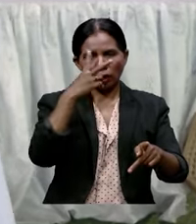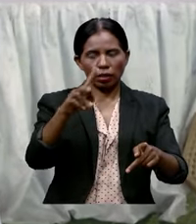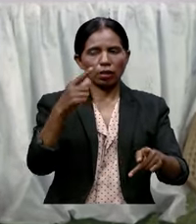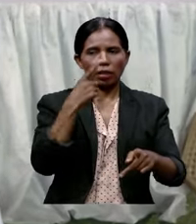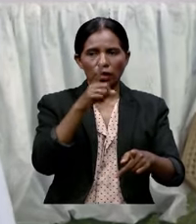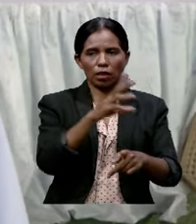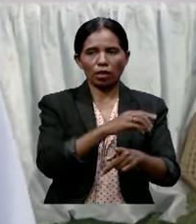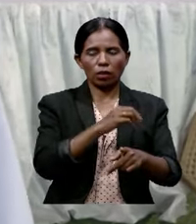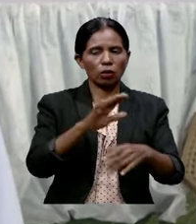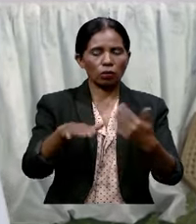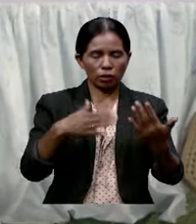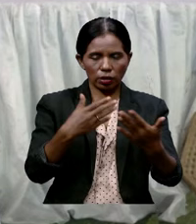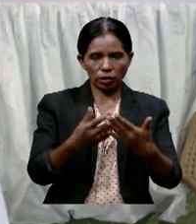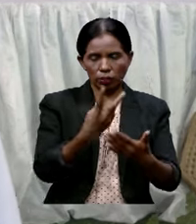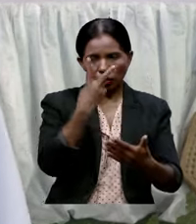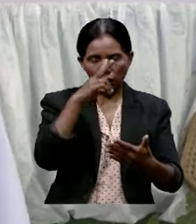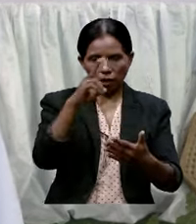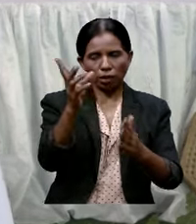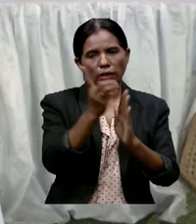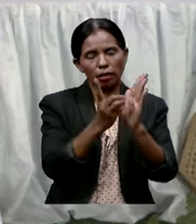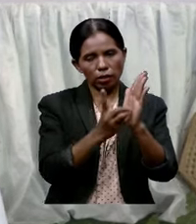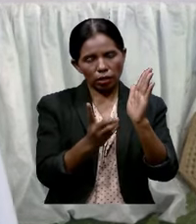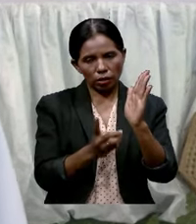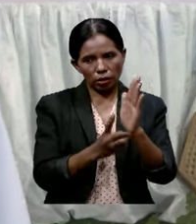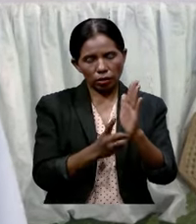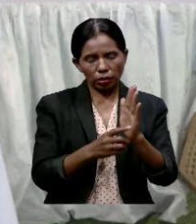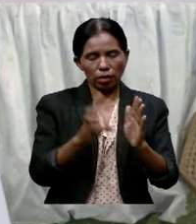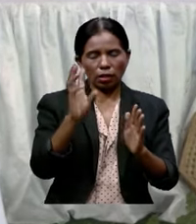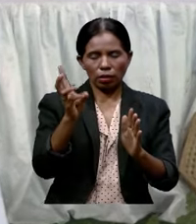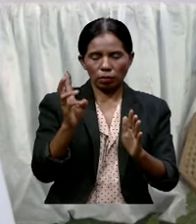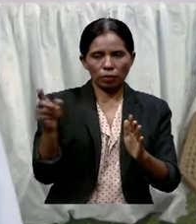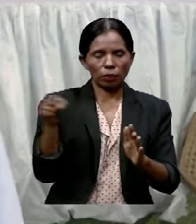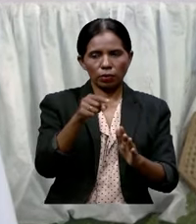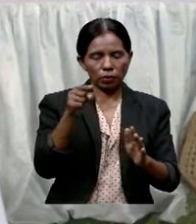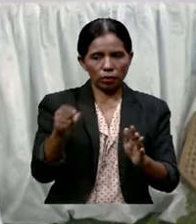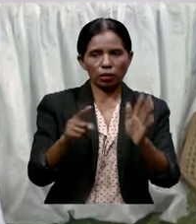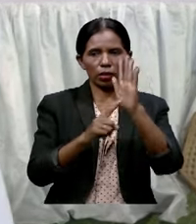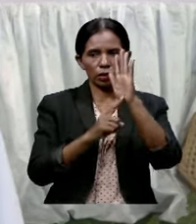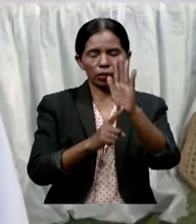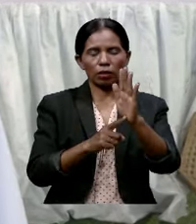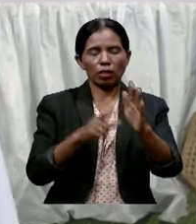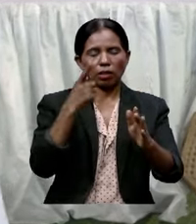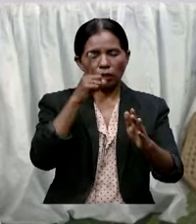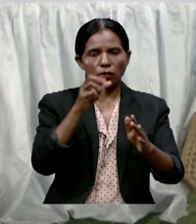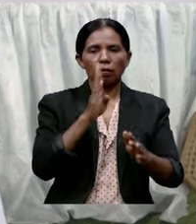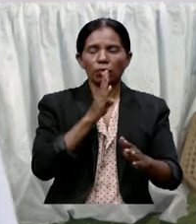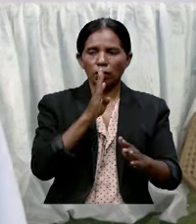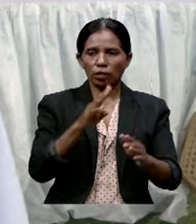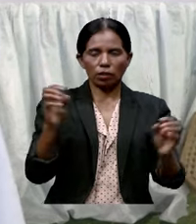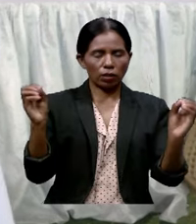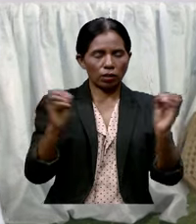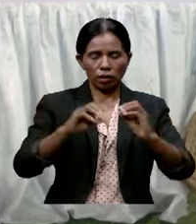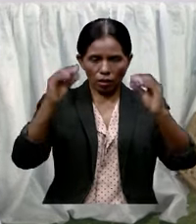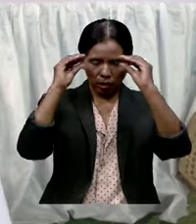linguaje maioria o imi berani andarus ka ta 60% ne ne be hatoya bahasa ni linguaje ni bela